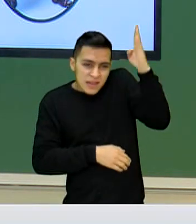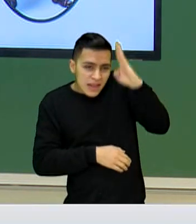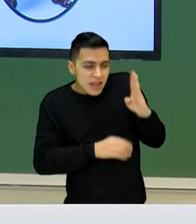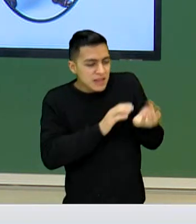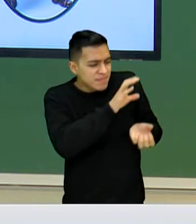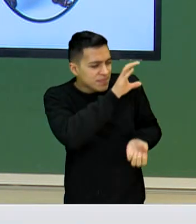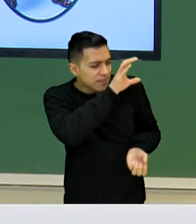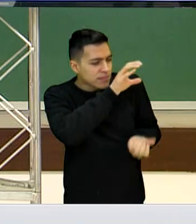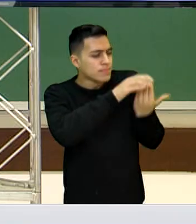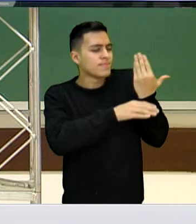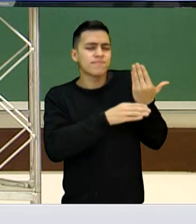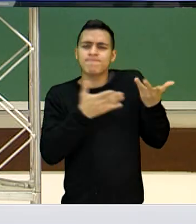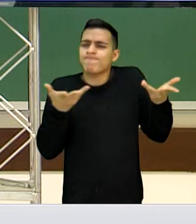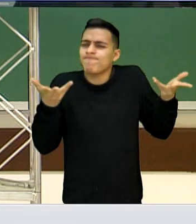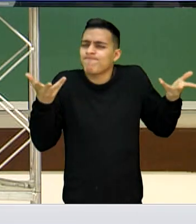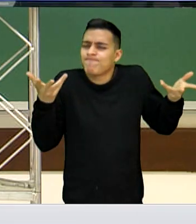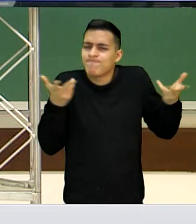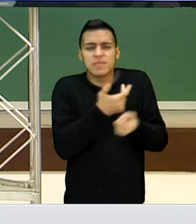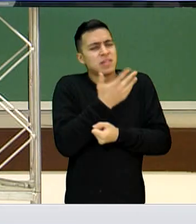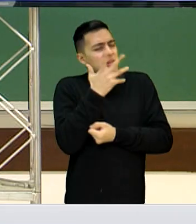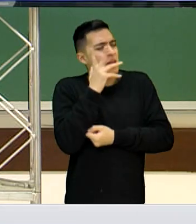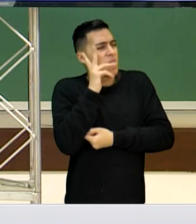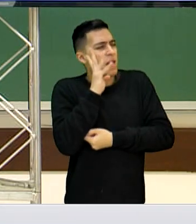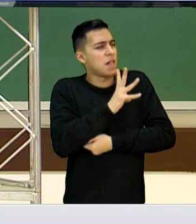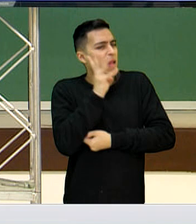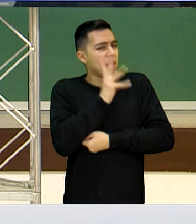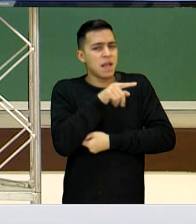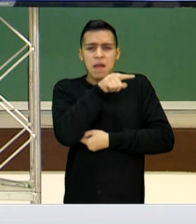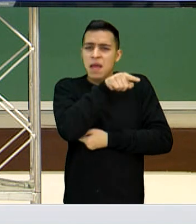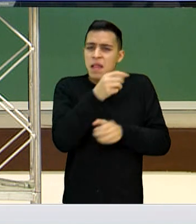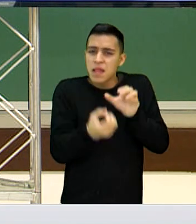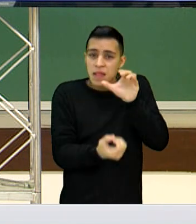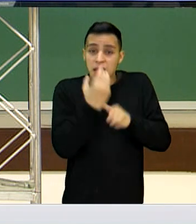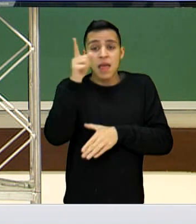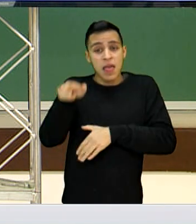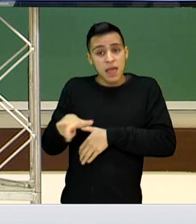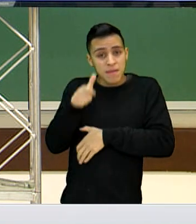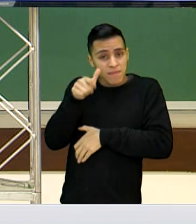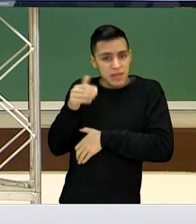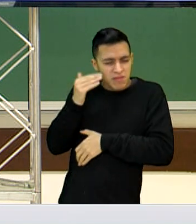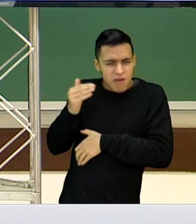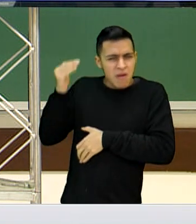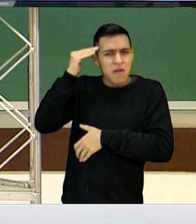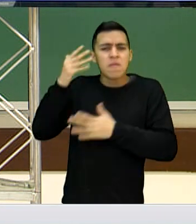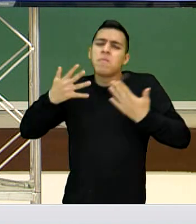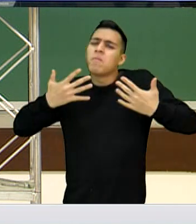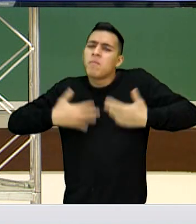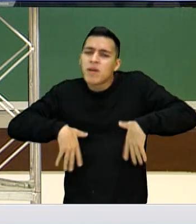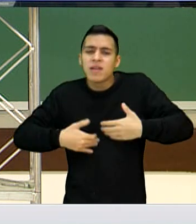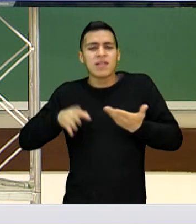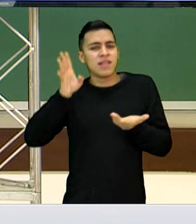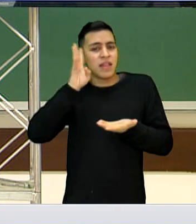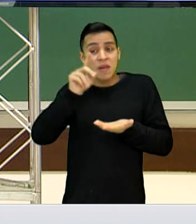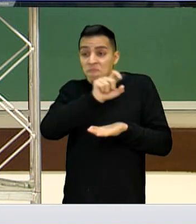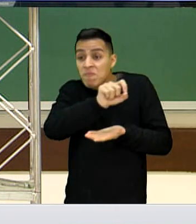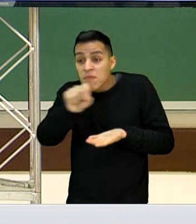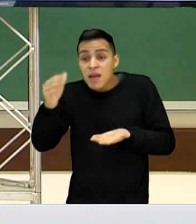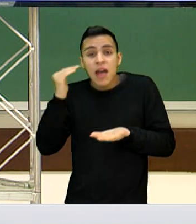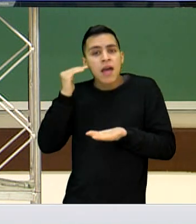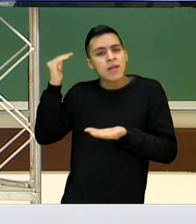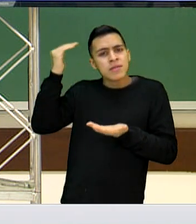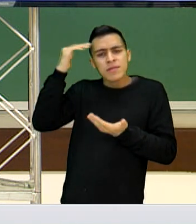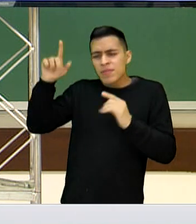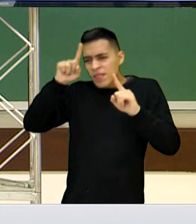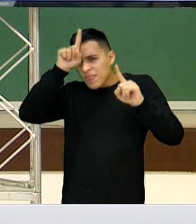criação dela, achei fantástica a criação, é uma adolescente, então poxa, que bacana a gente ter adolescentes aí com